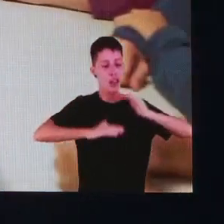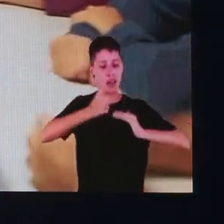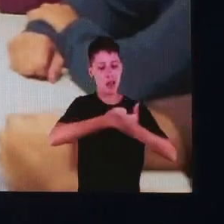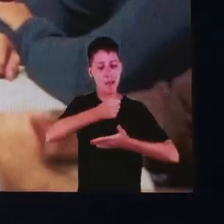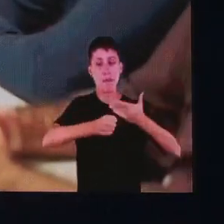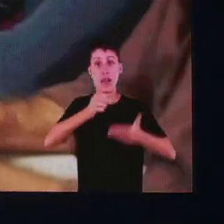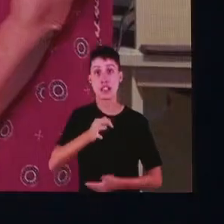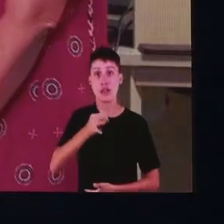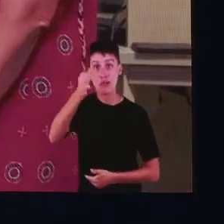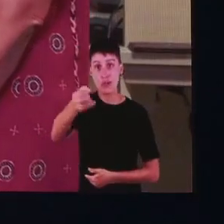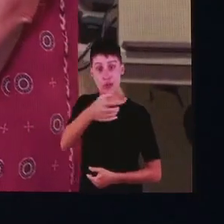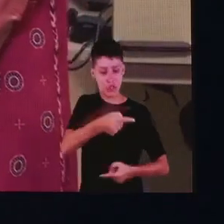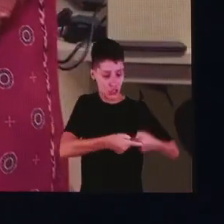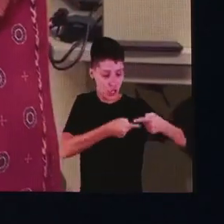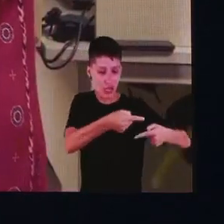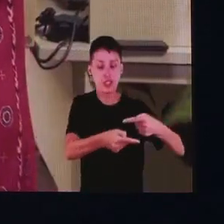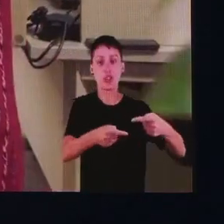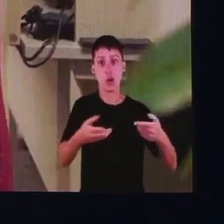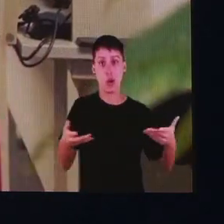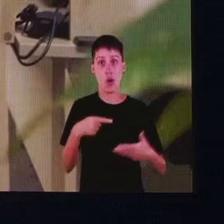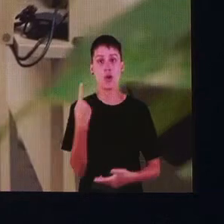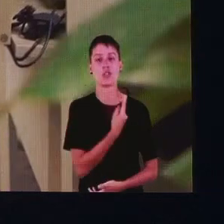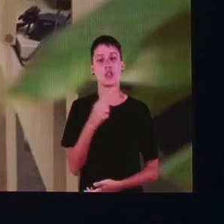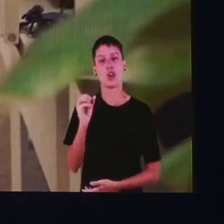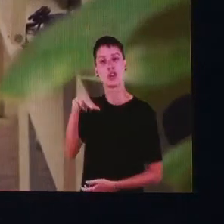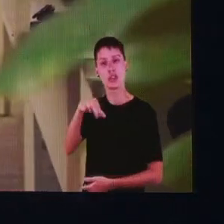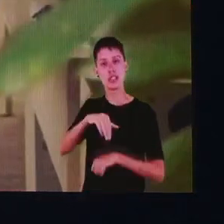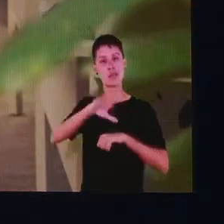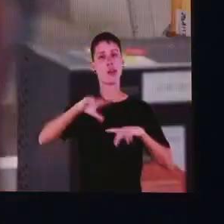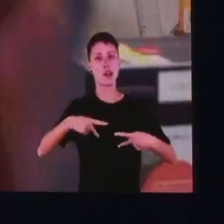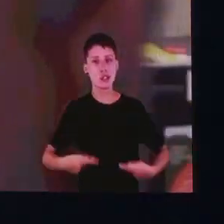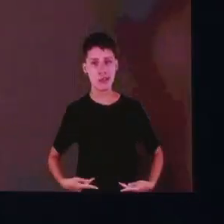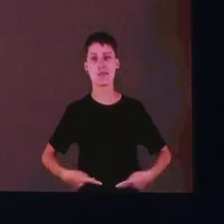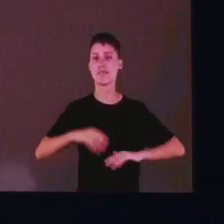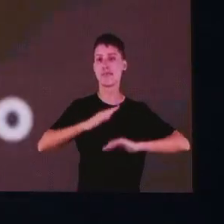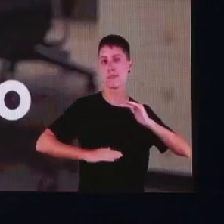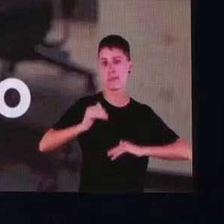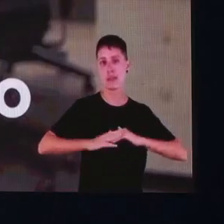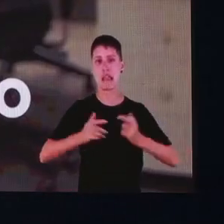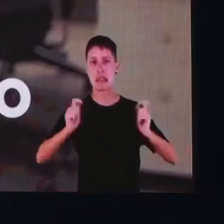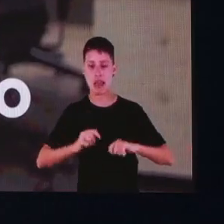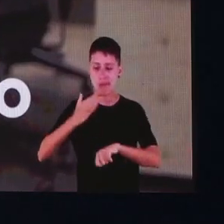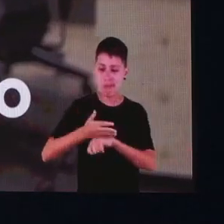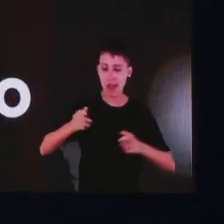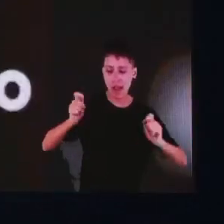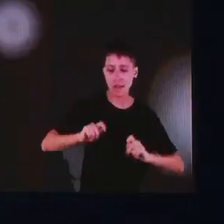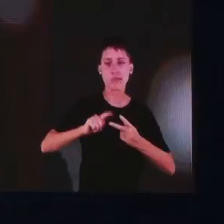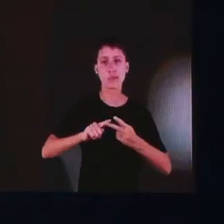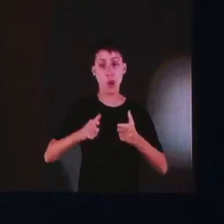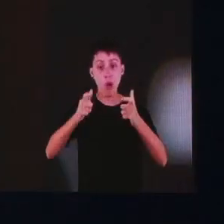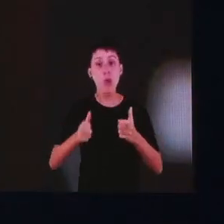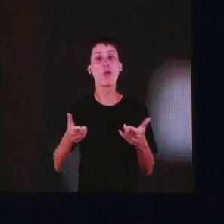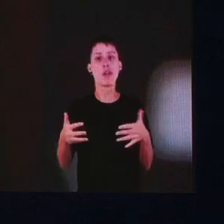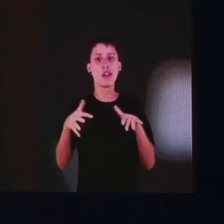próximas gerações. Hoje, somos um ONS mais humano, com práticas que estimulam a capacitação, um